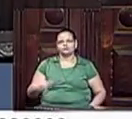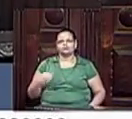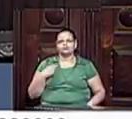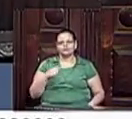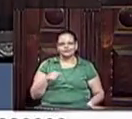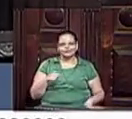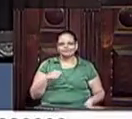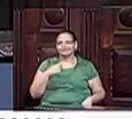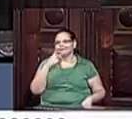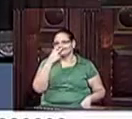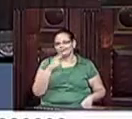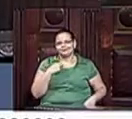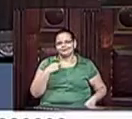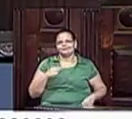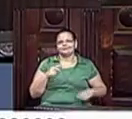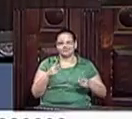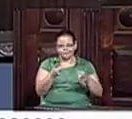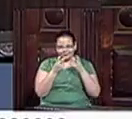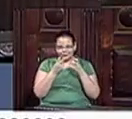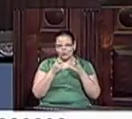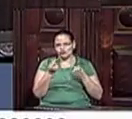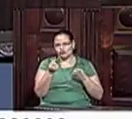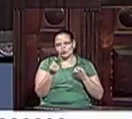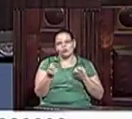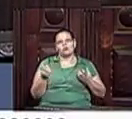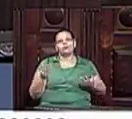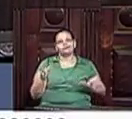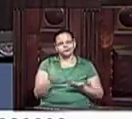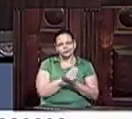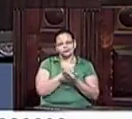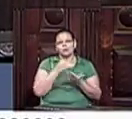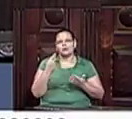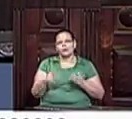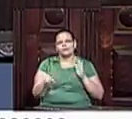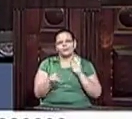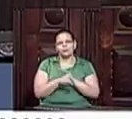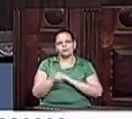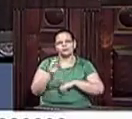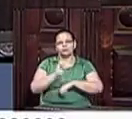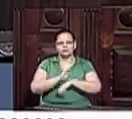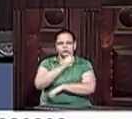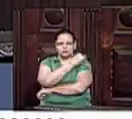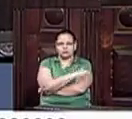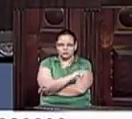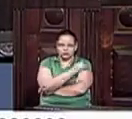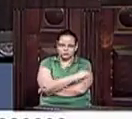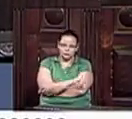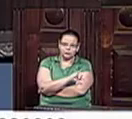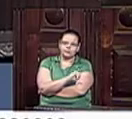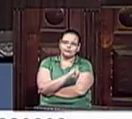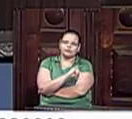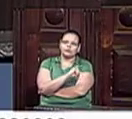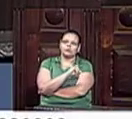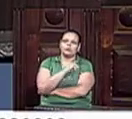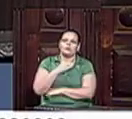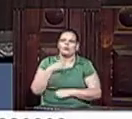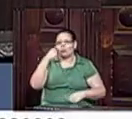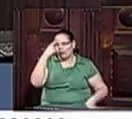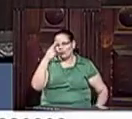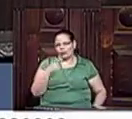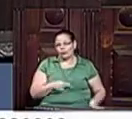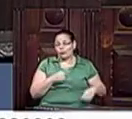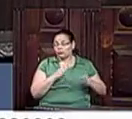grande e toma mais dinheiro do Estado do Rio de Janeiro. Pela ordem, 2 pedidos de à